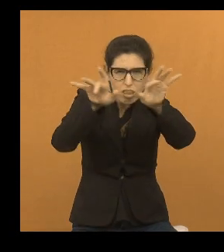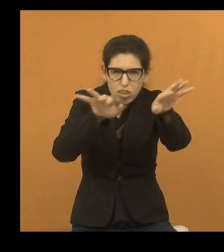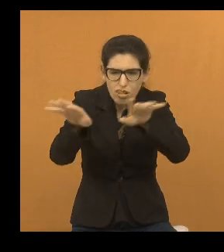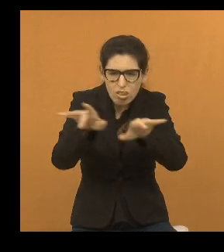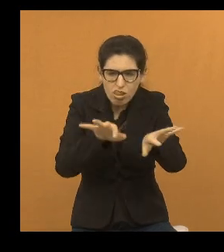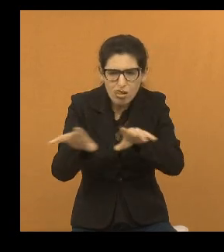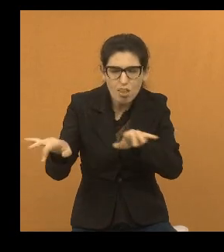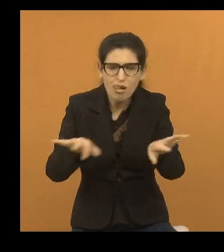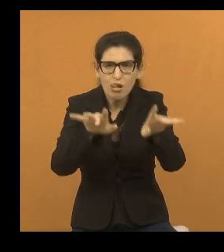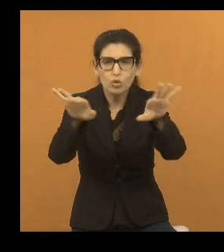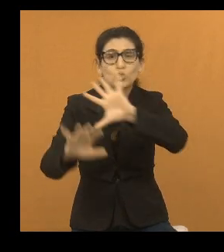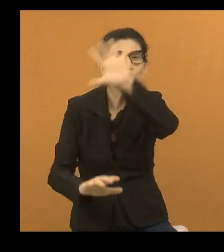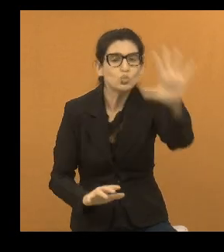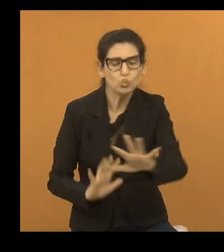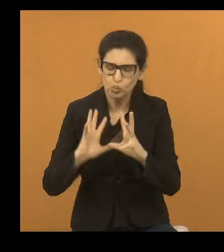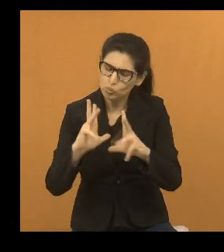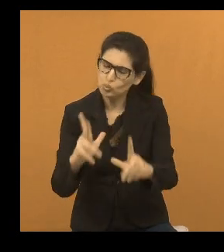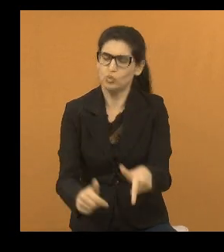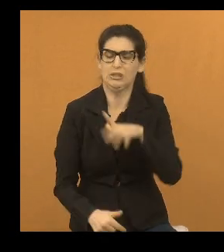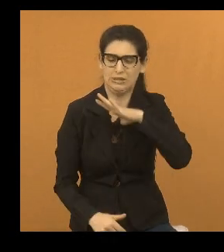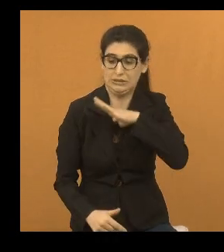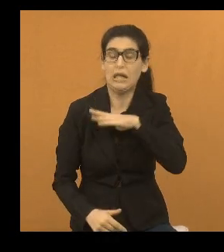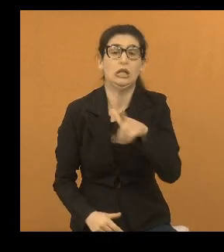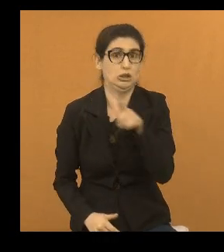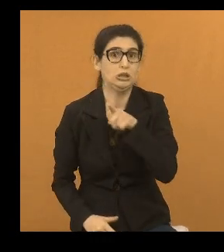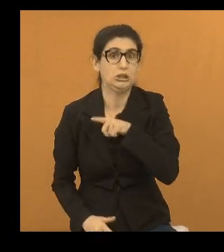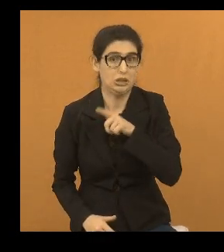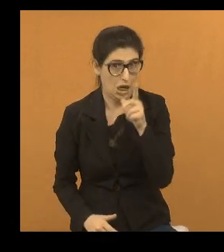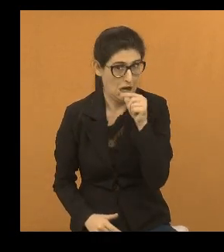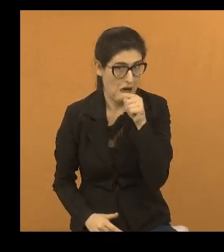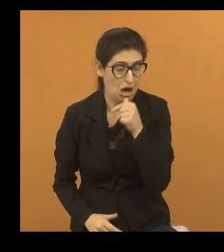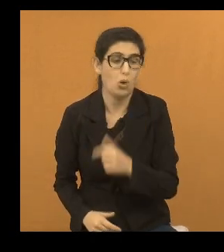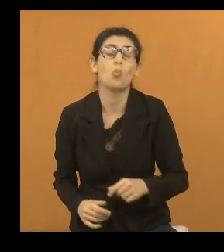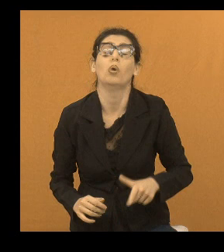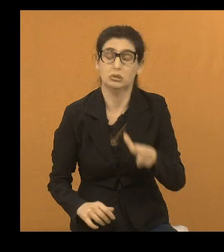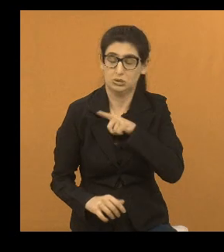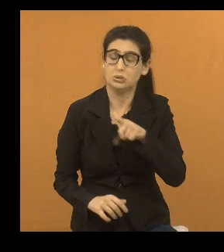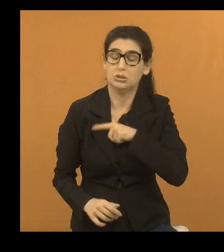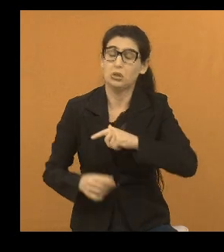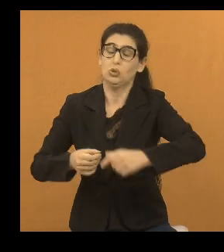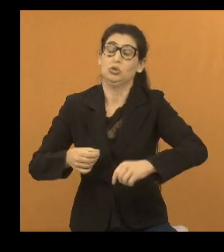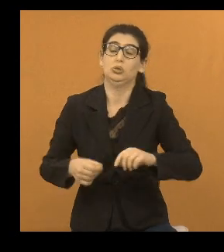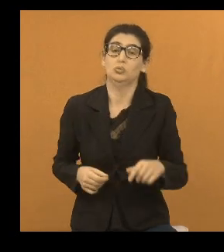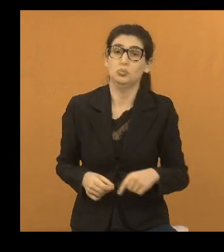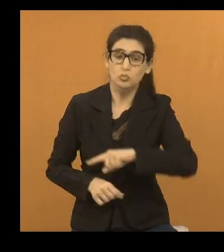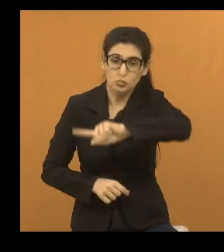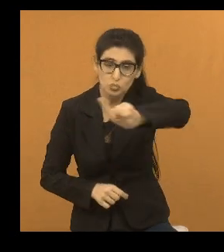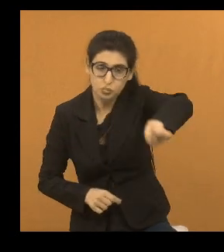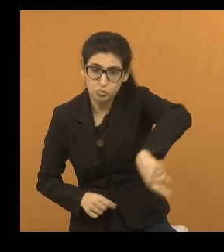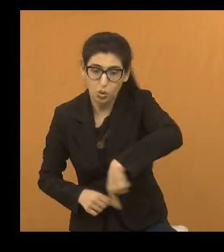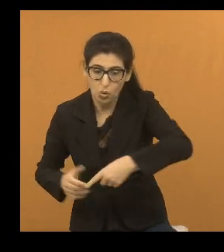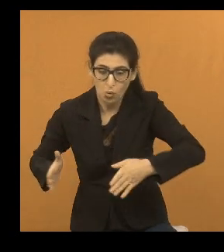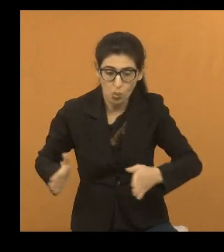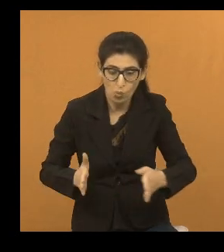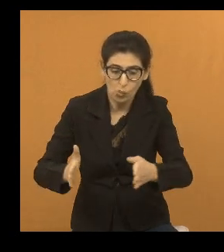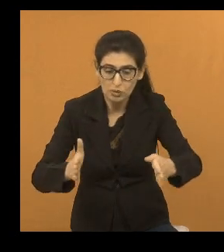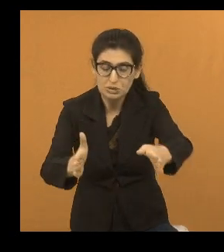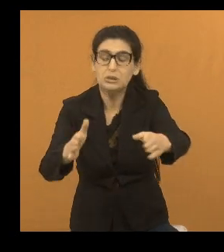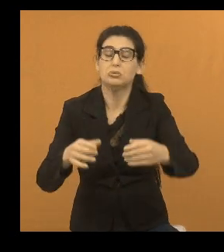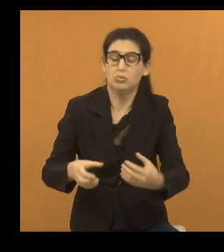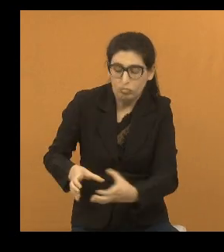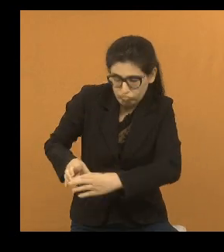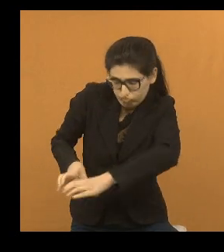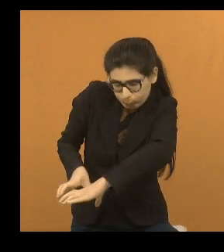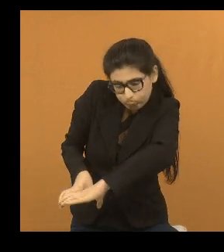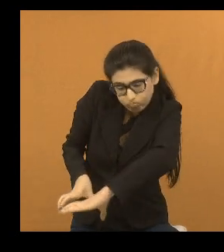agora, além de ter os rios, córregos, a gente também tem a indicação das